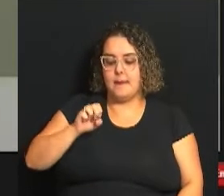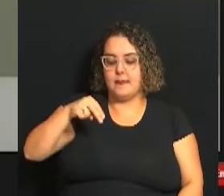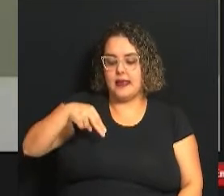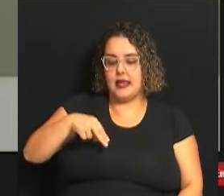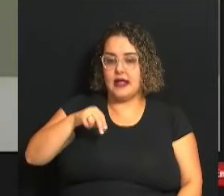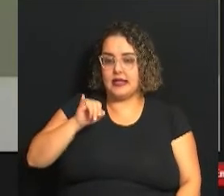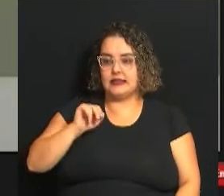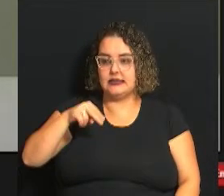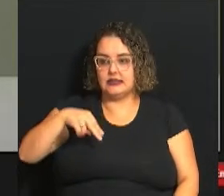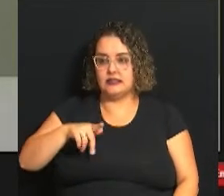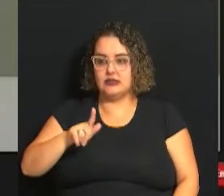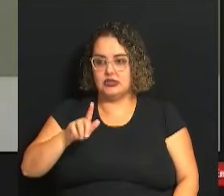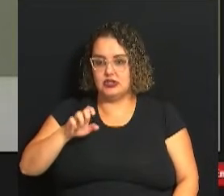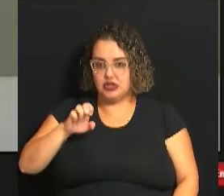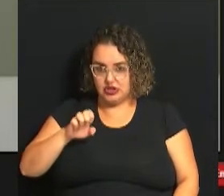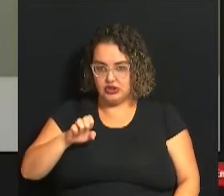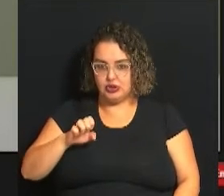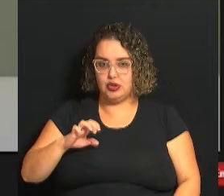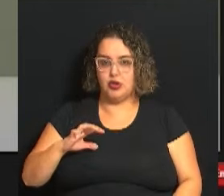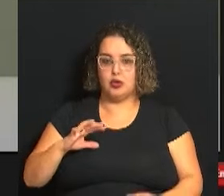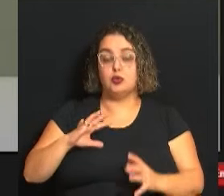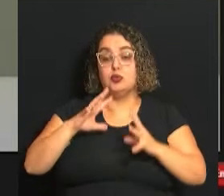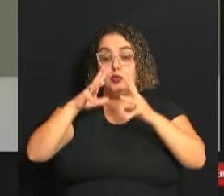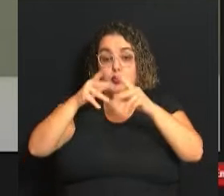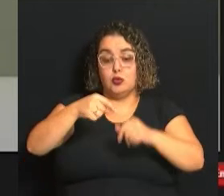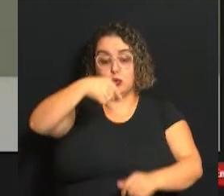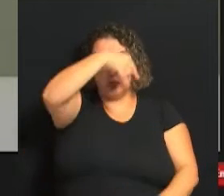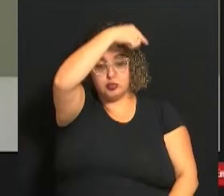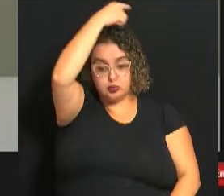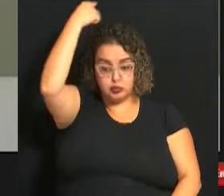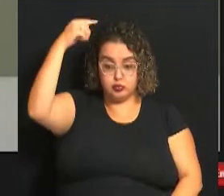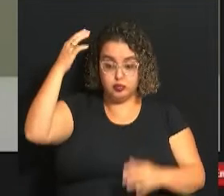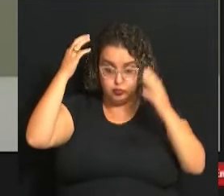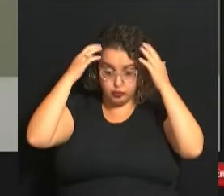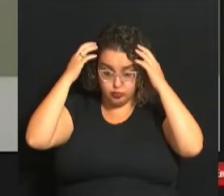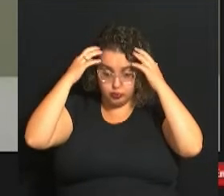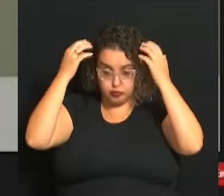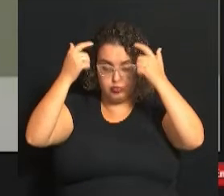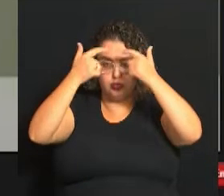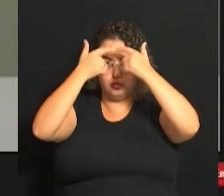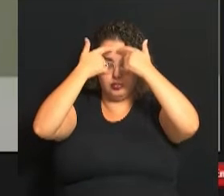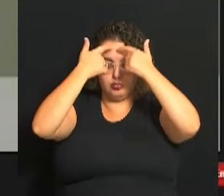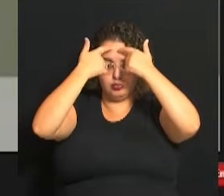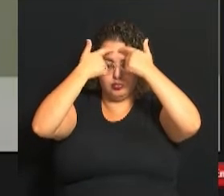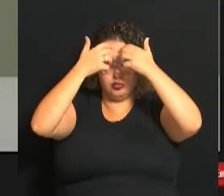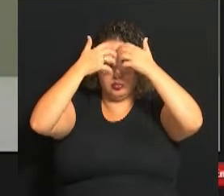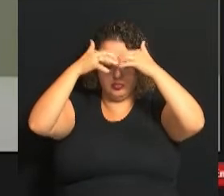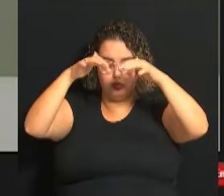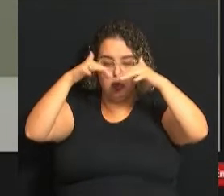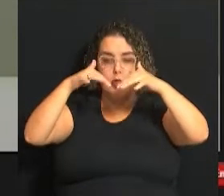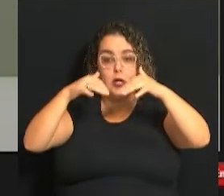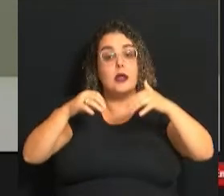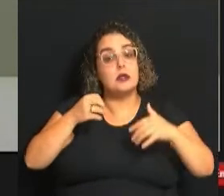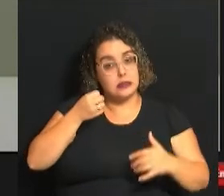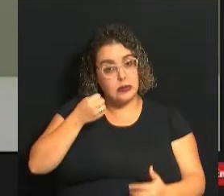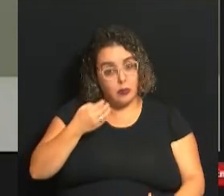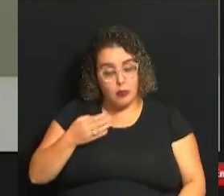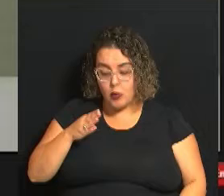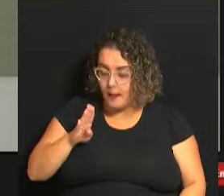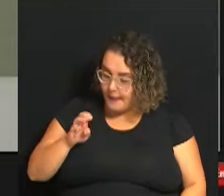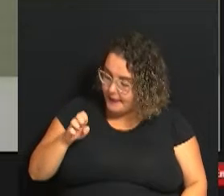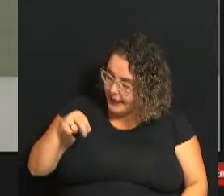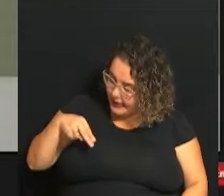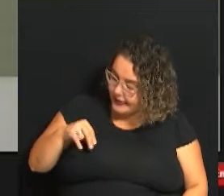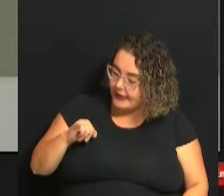envolve todo o cérebro, os meningiomas normalmente são benignos, mas como está localizado dentro de